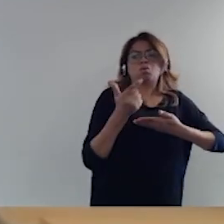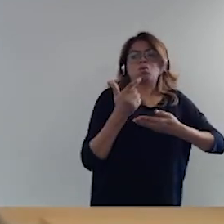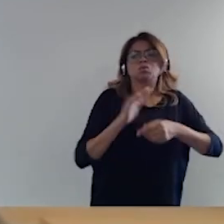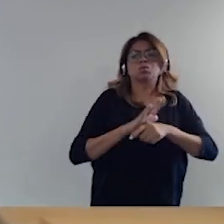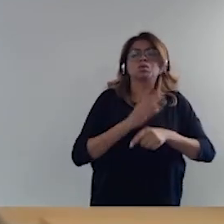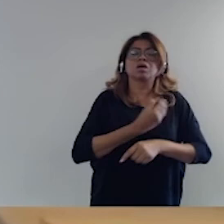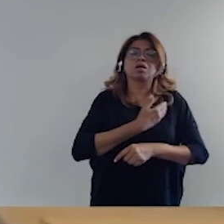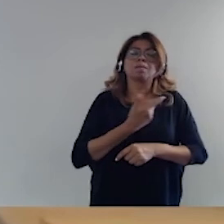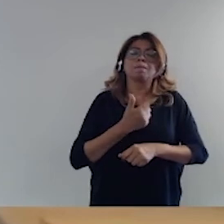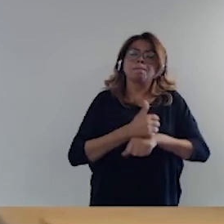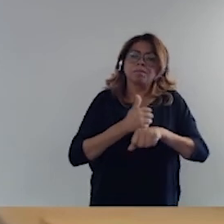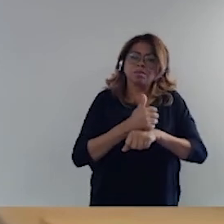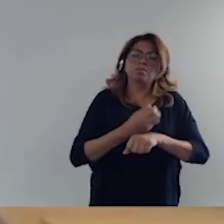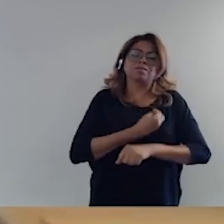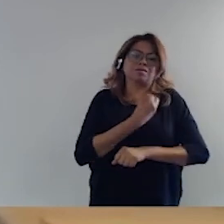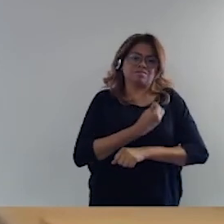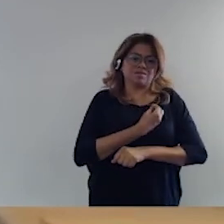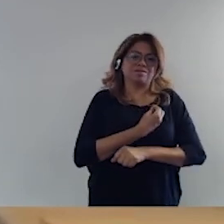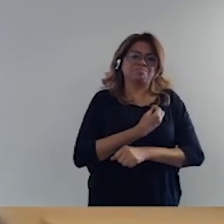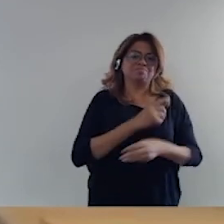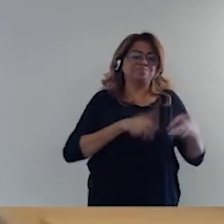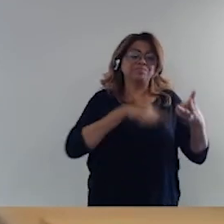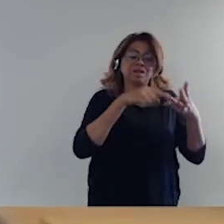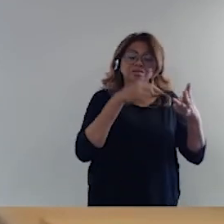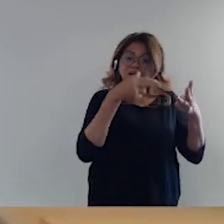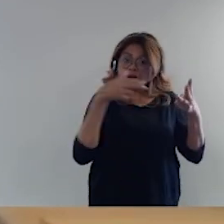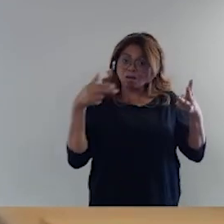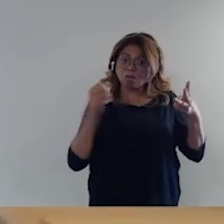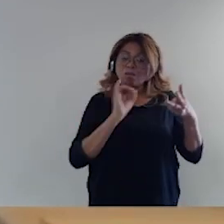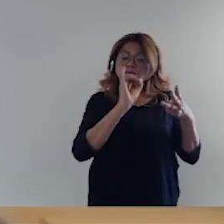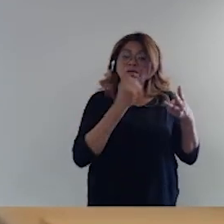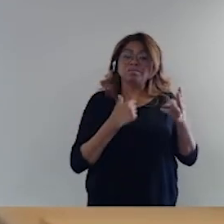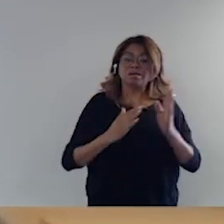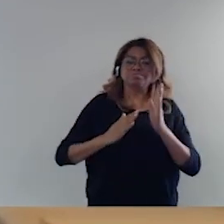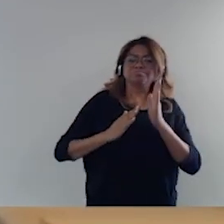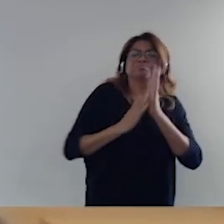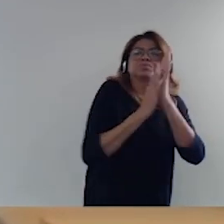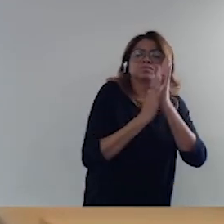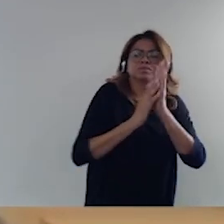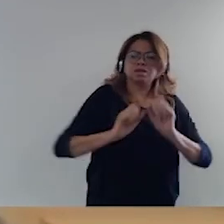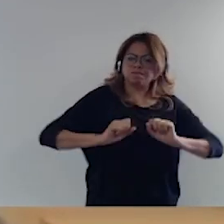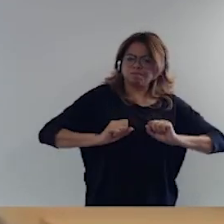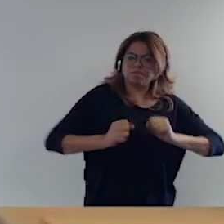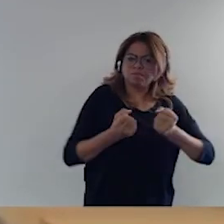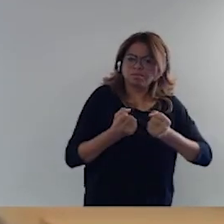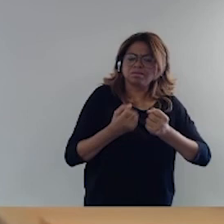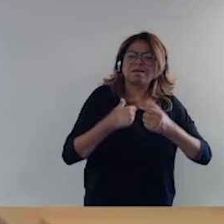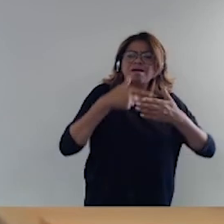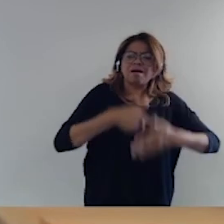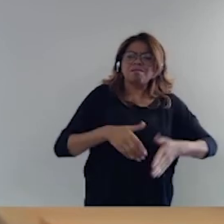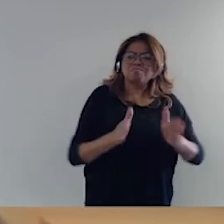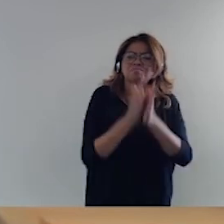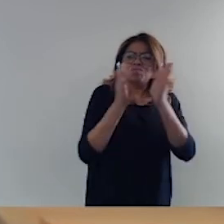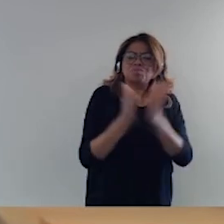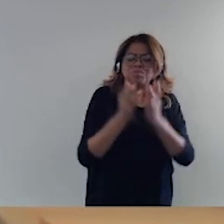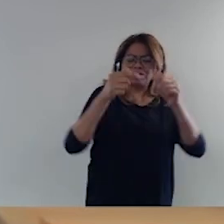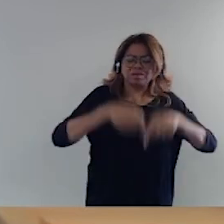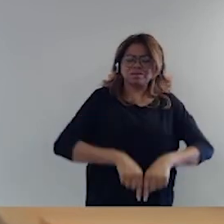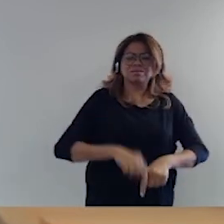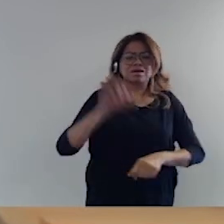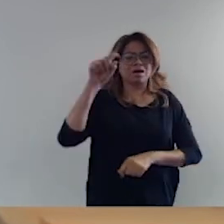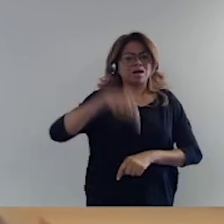item da minha agenda é um enfrentamento drástico da pobreza extrema, que